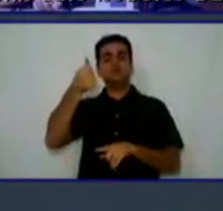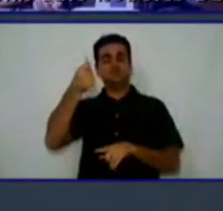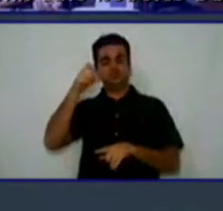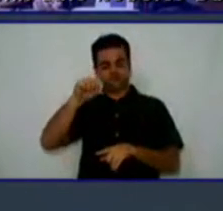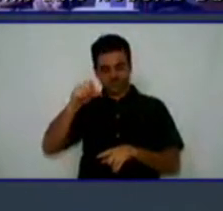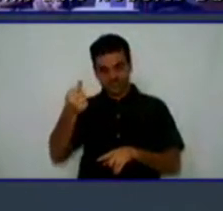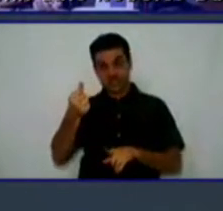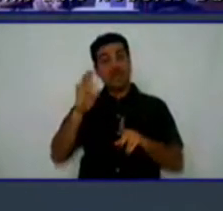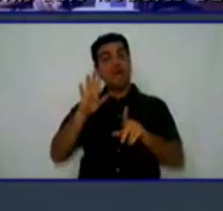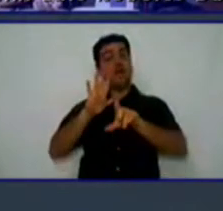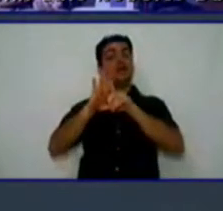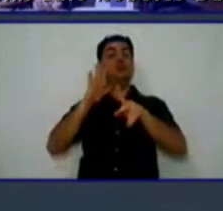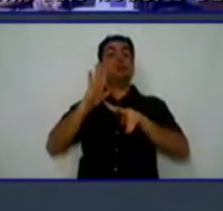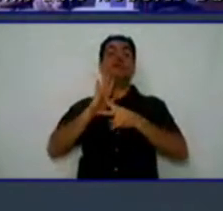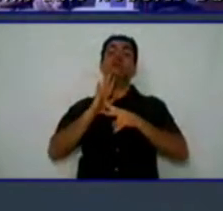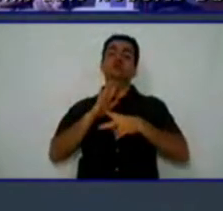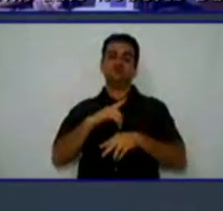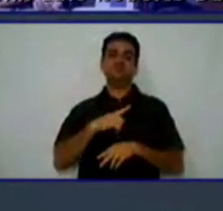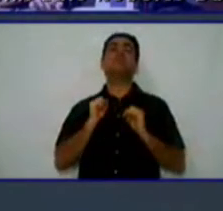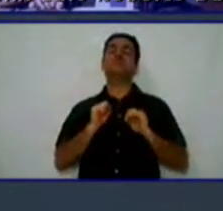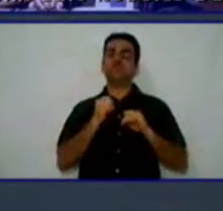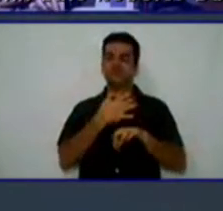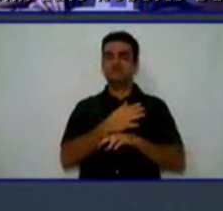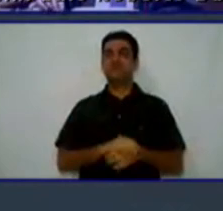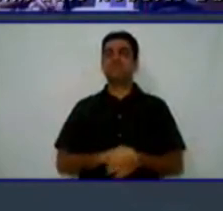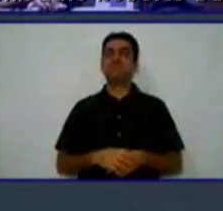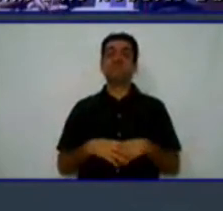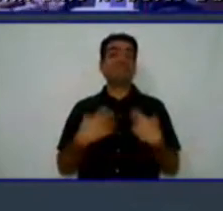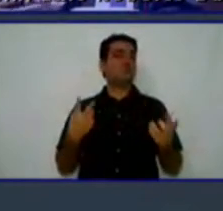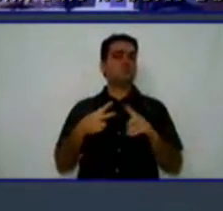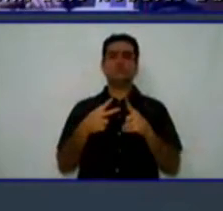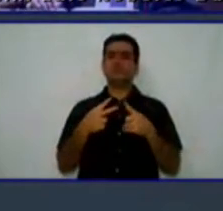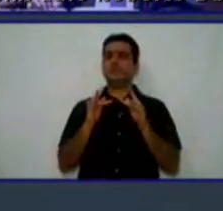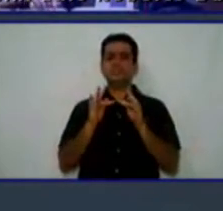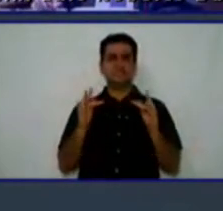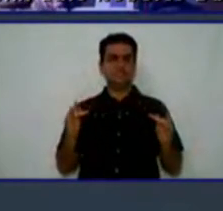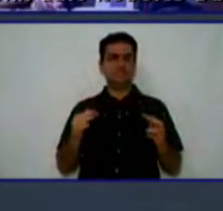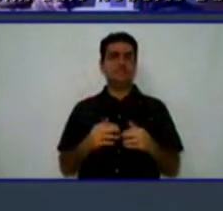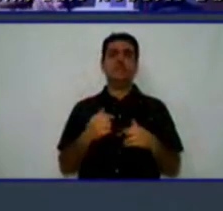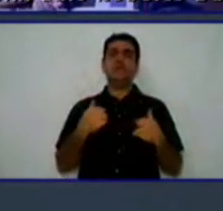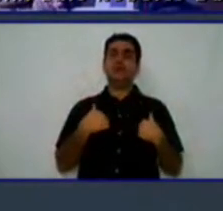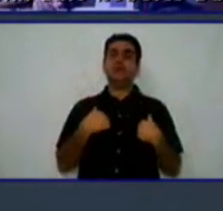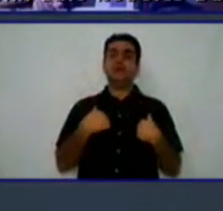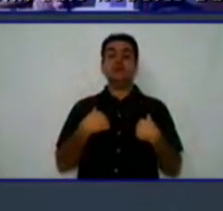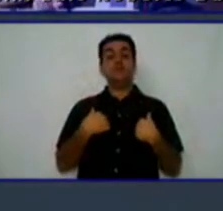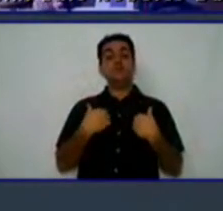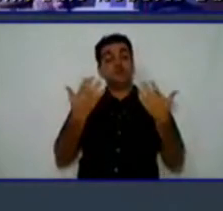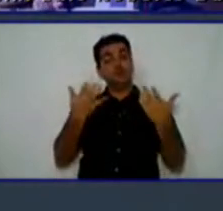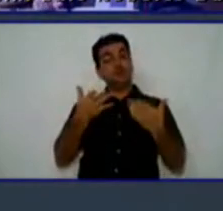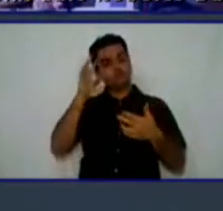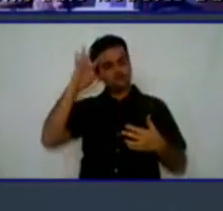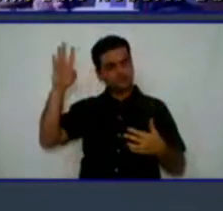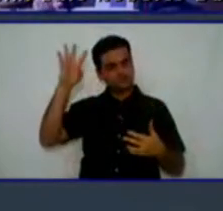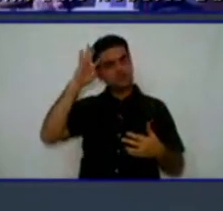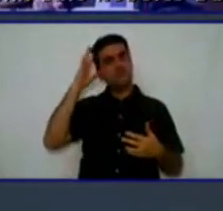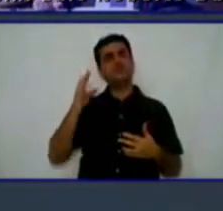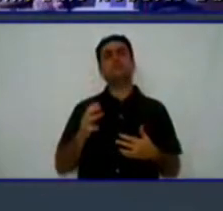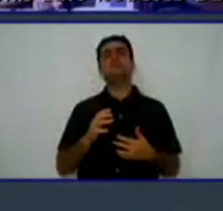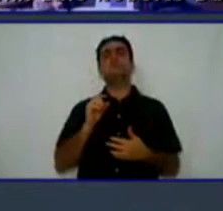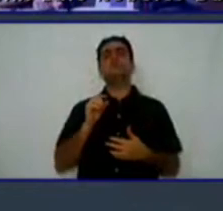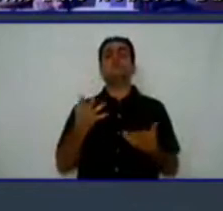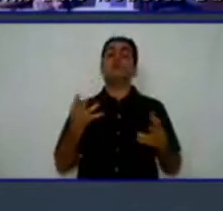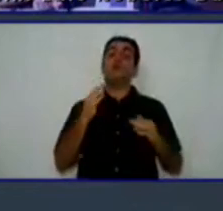9.096, Lei dos Partidos Políticos. Então, com essas duas considerações, gostaria que Vossas Excelências refletissem.